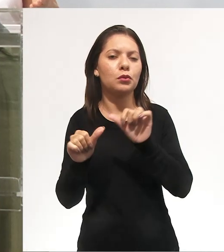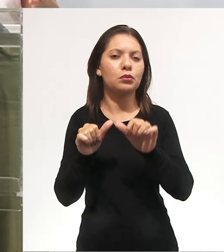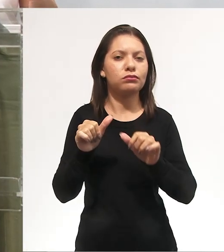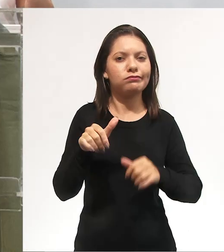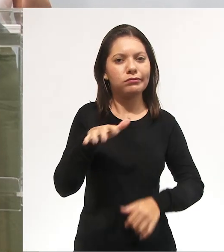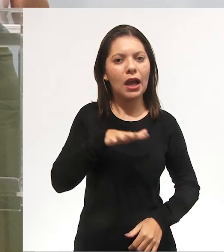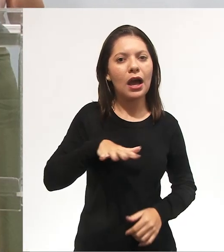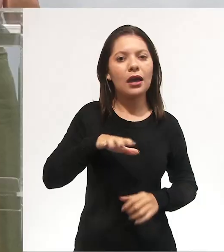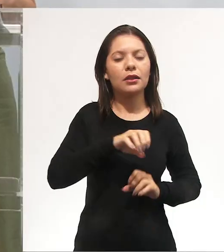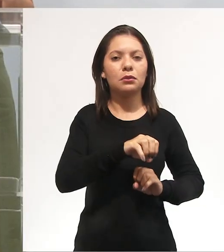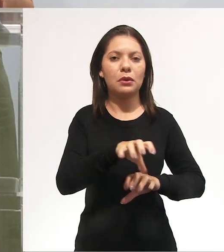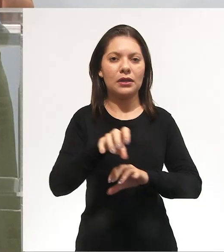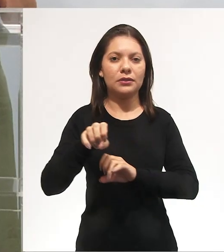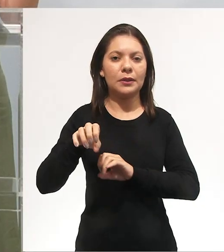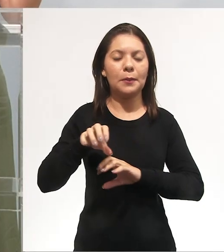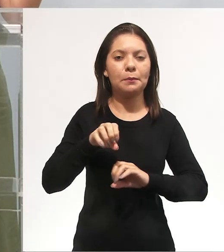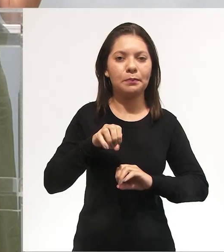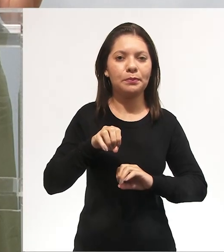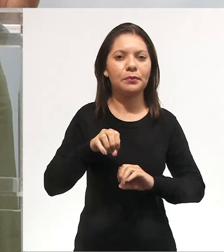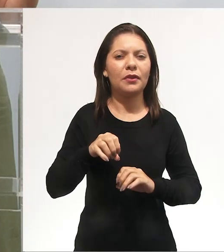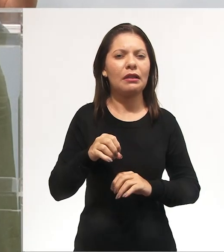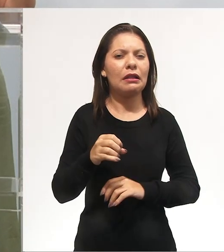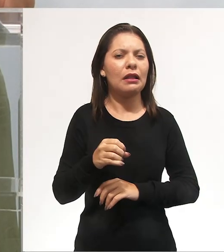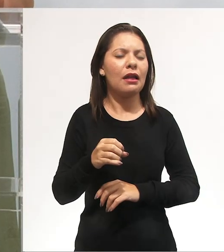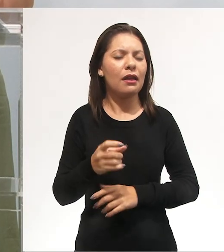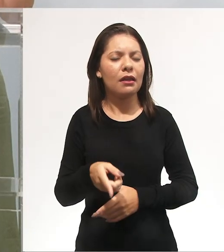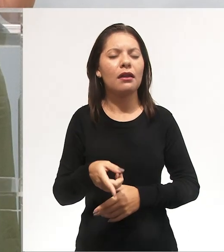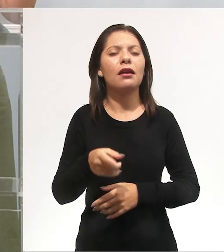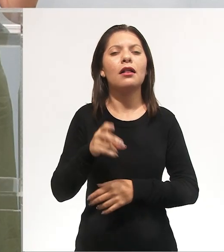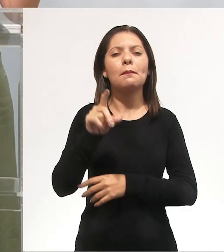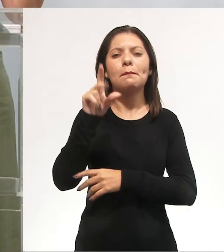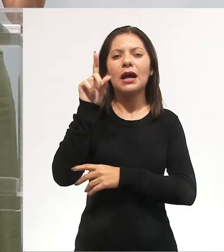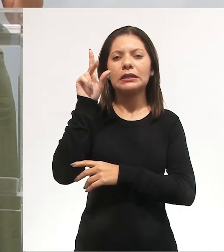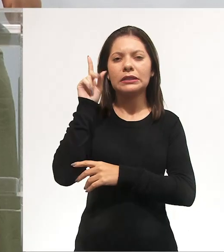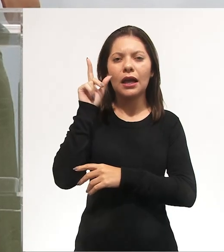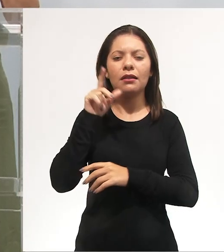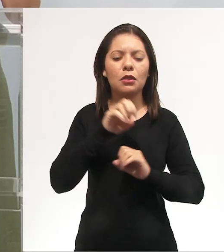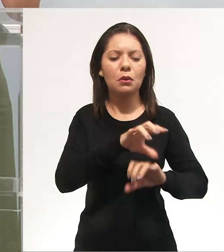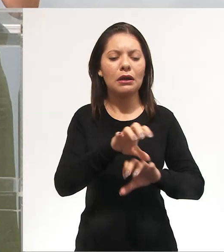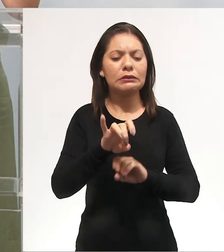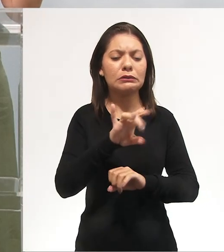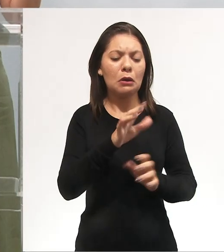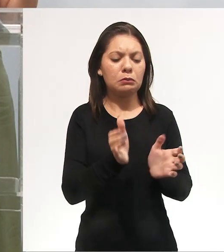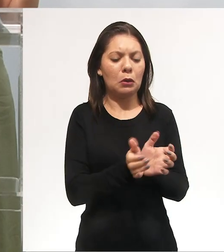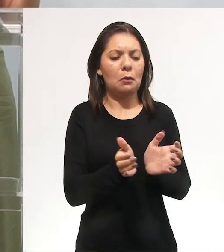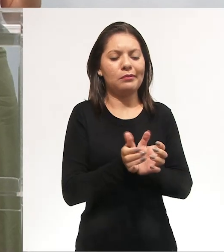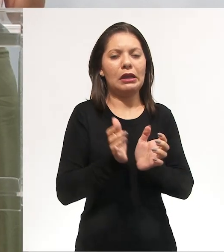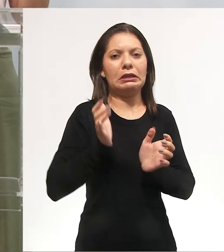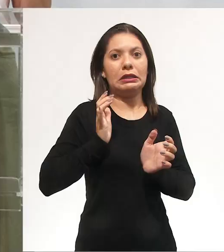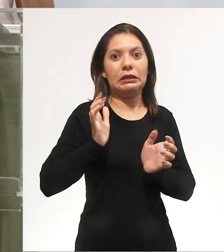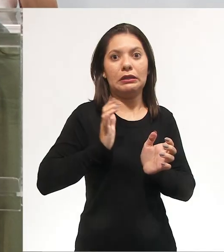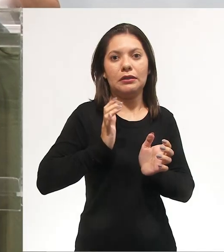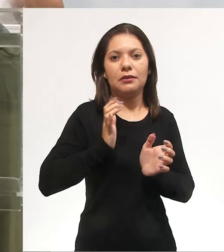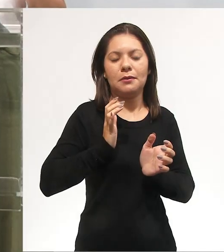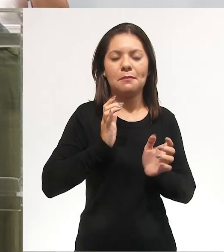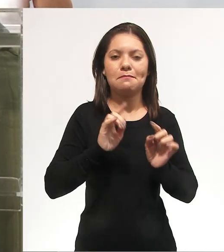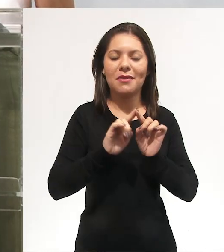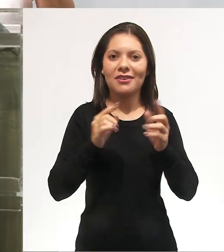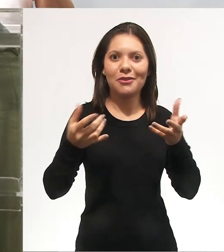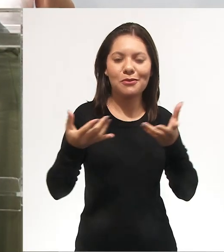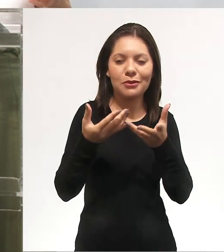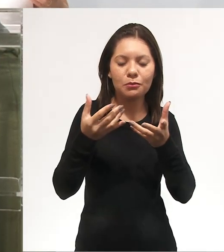educacional. A educação, que antes, né, era privilégio de poucos, de uma elite, começou a ser vista,